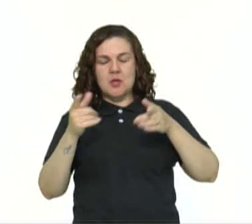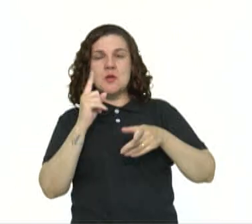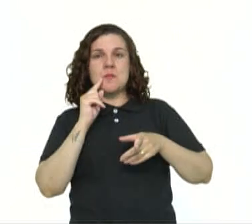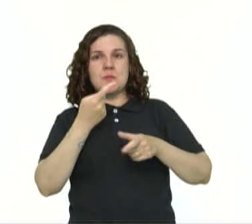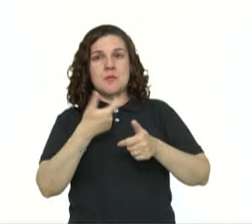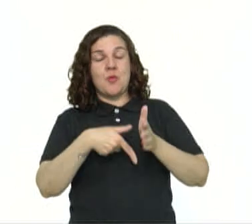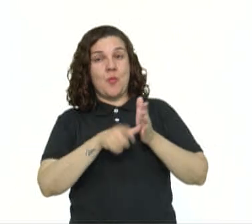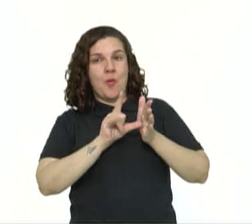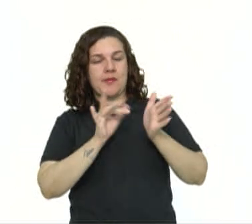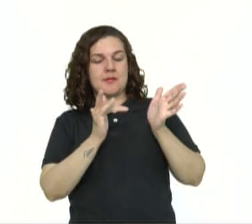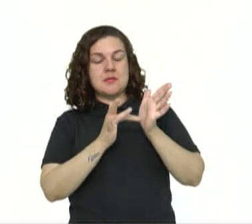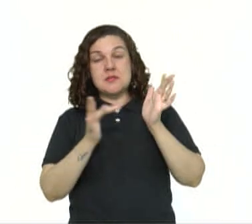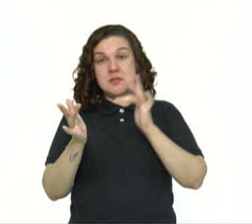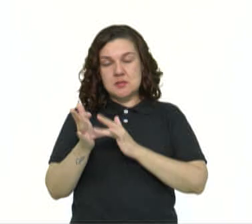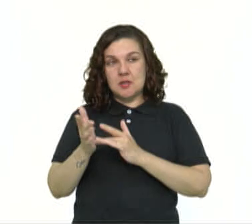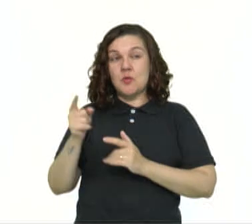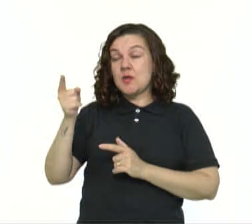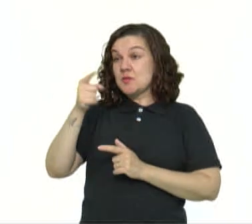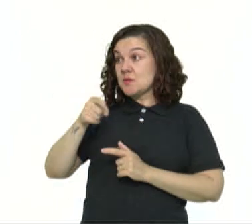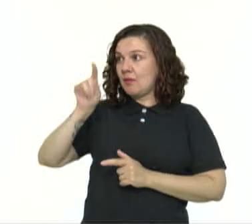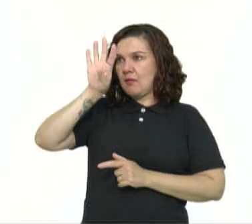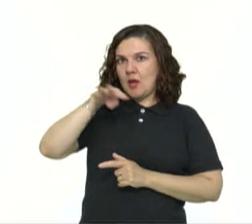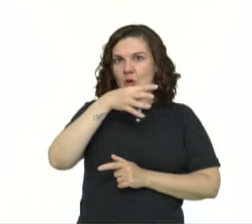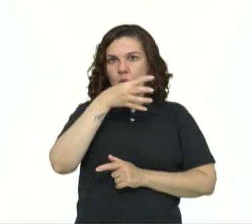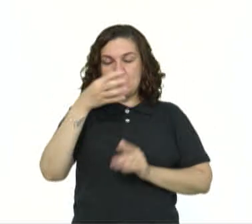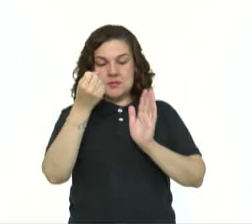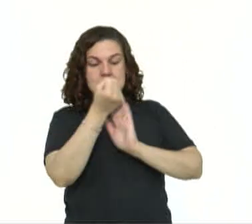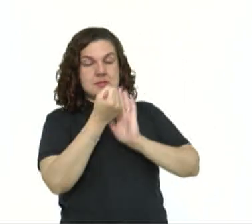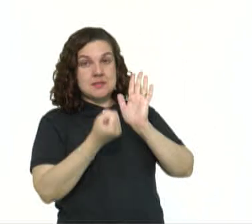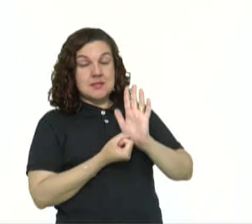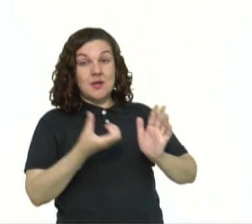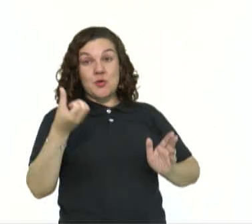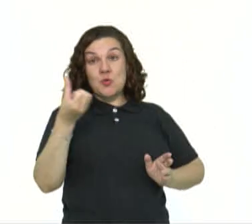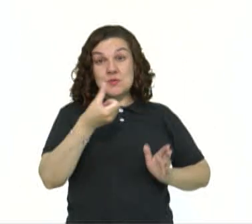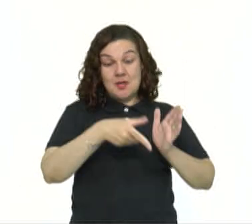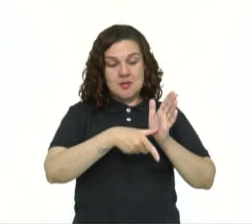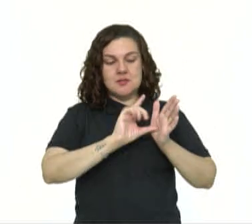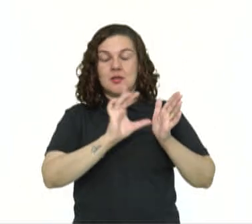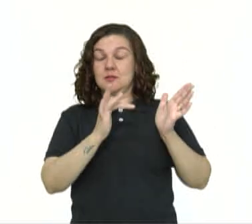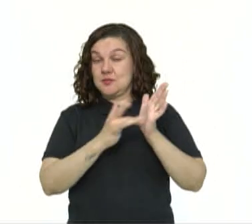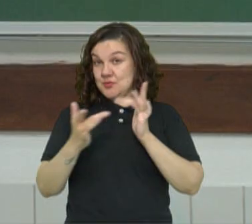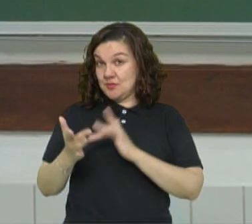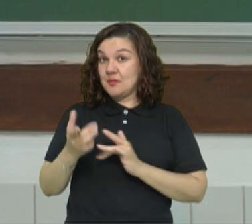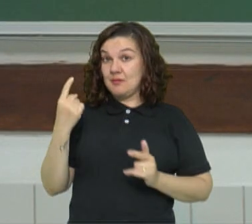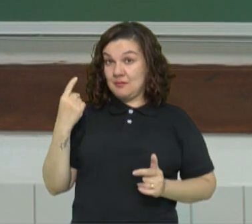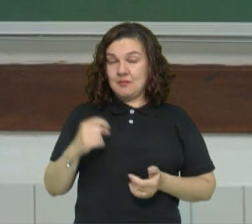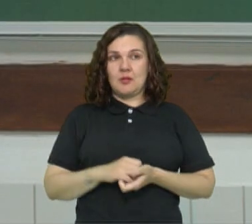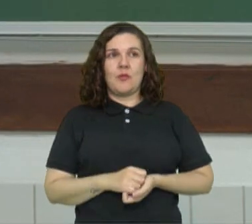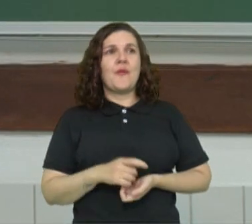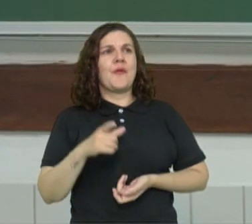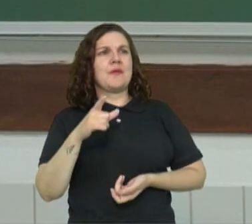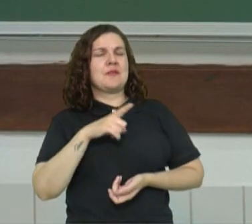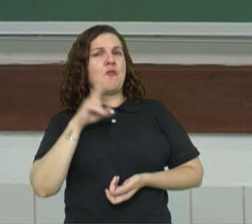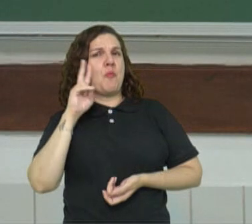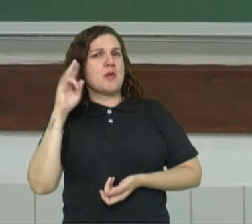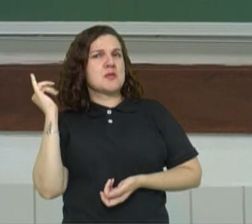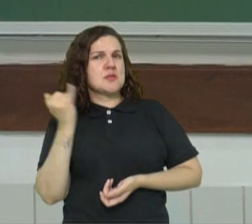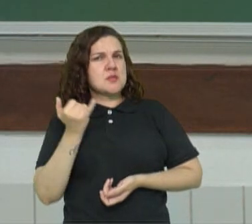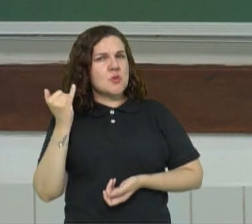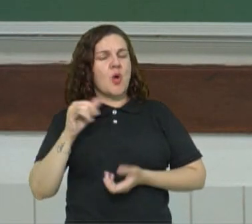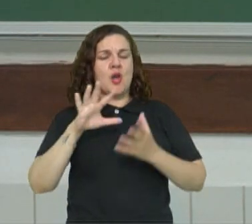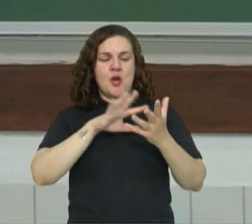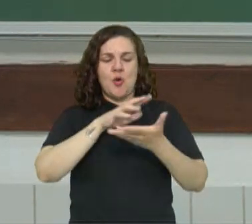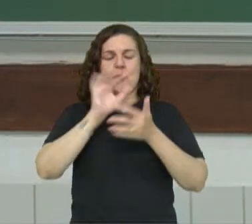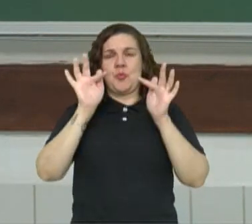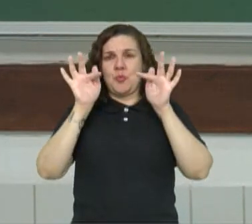antes de Cristo. Esse aqui é o calendário maia do século 6 antes de Cristo. Teve uma história que o mundo ia